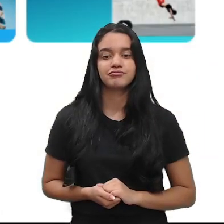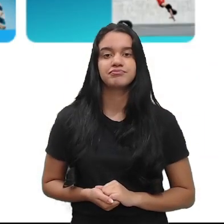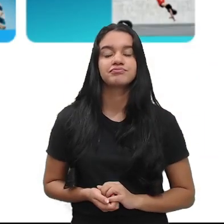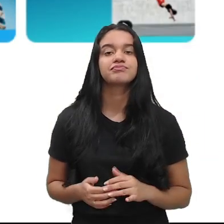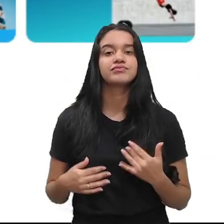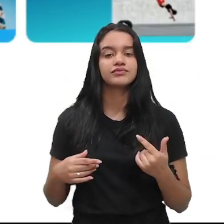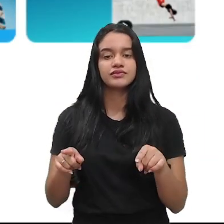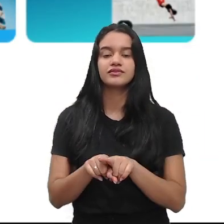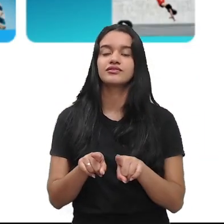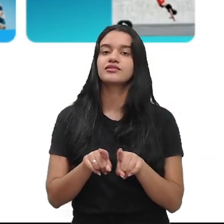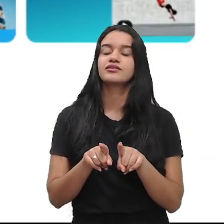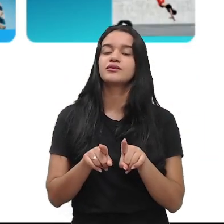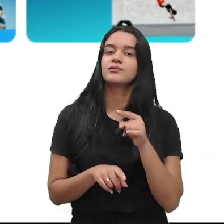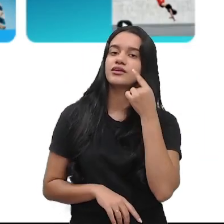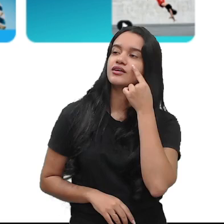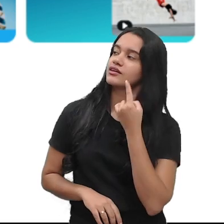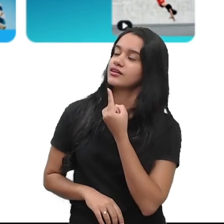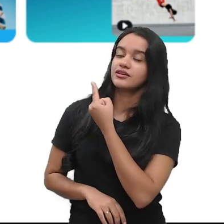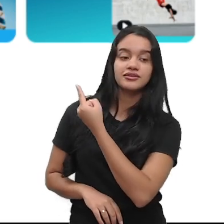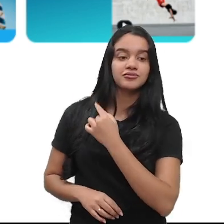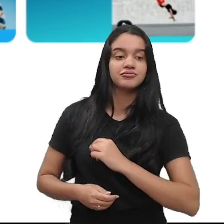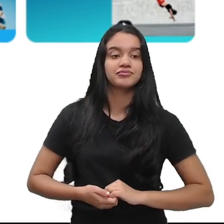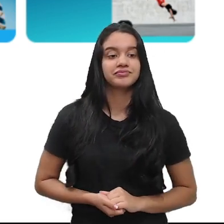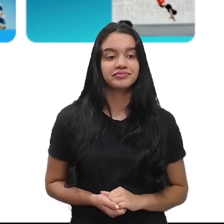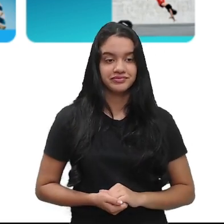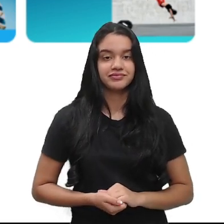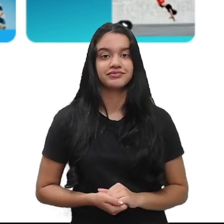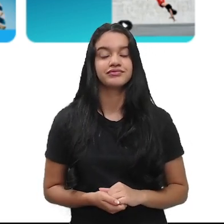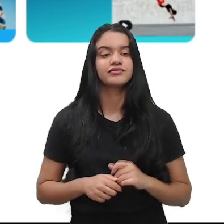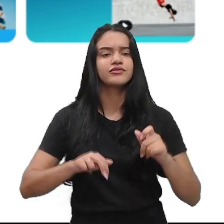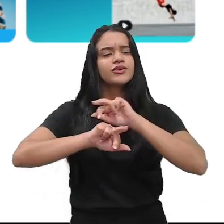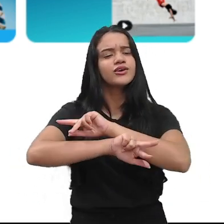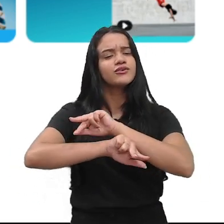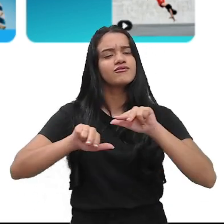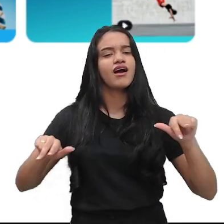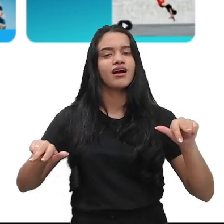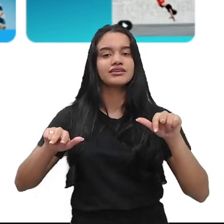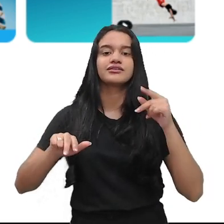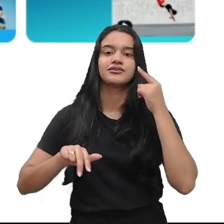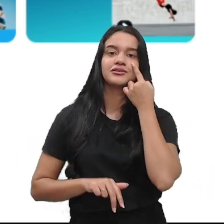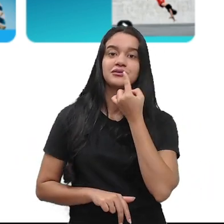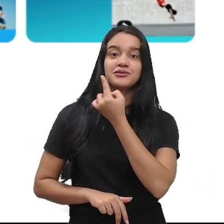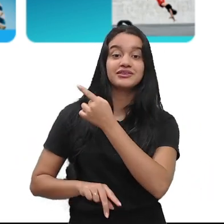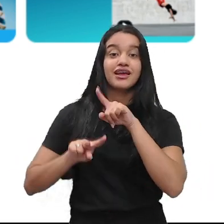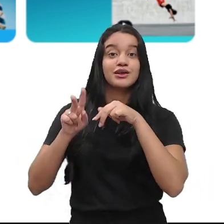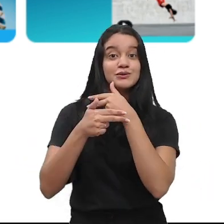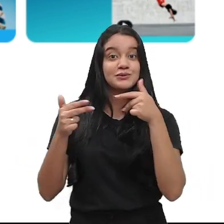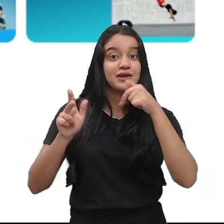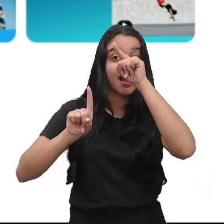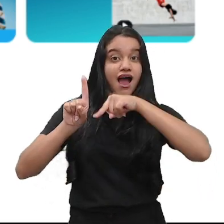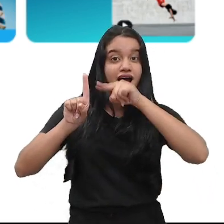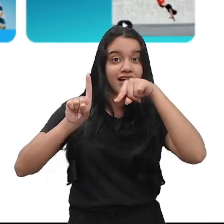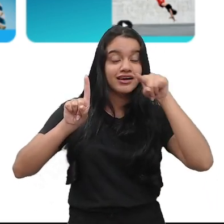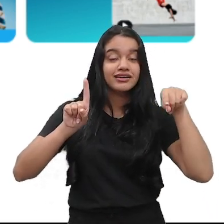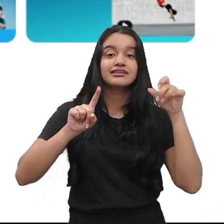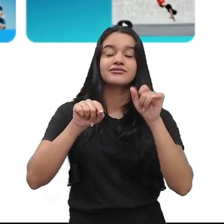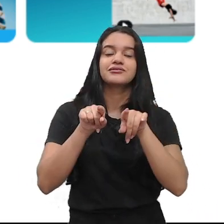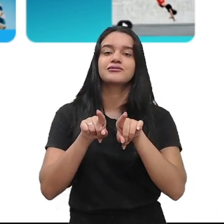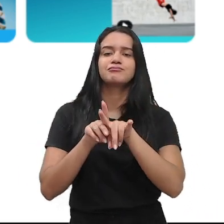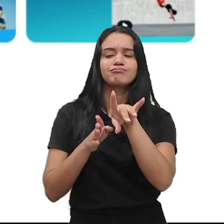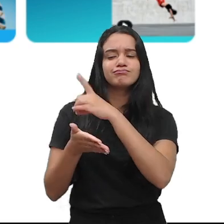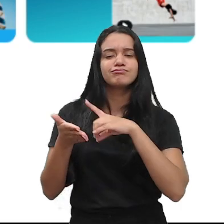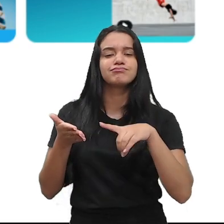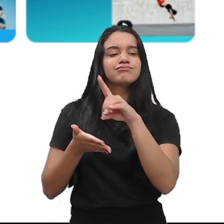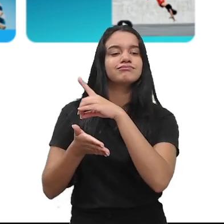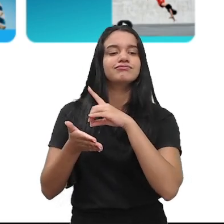O Canva ele também oferece uma gama diversa de recursos gráficos, Então, além dos templates, o